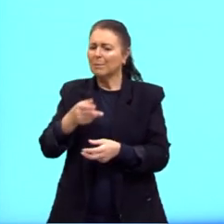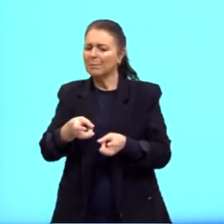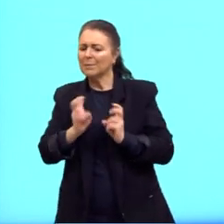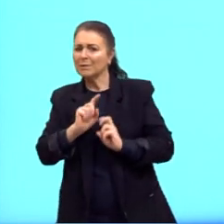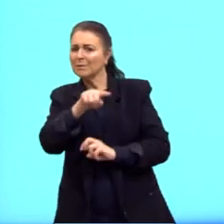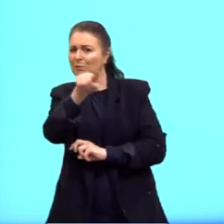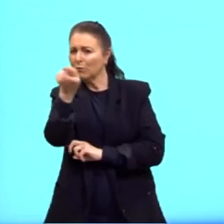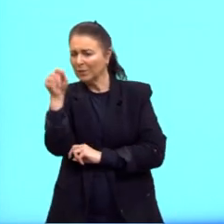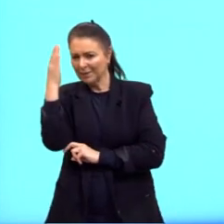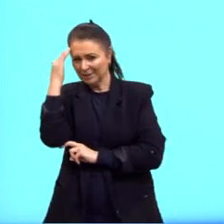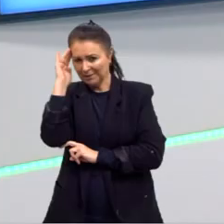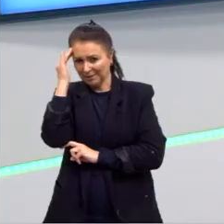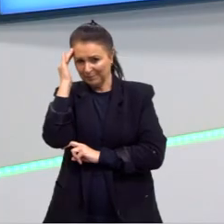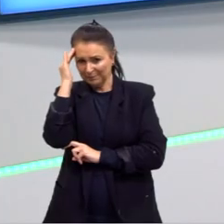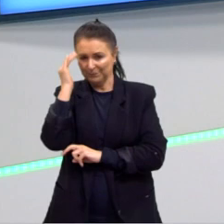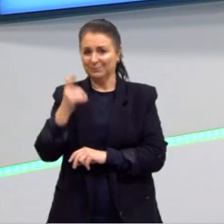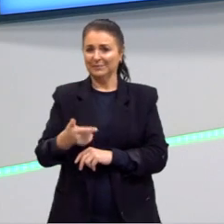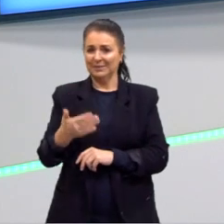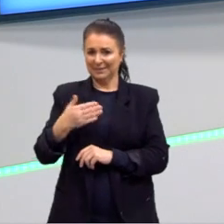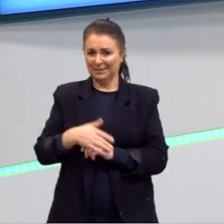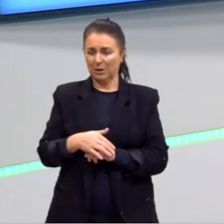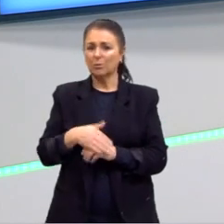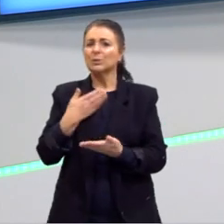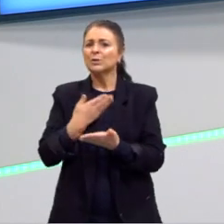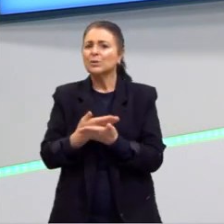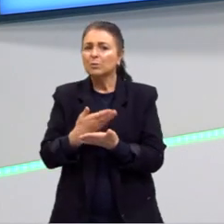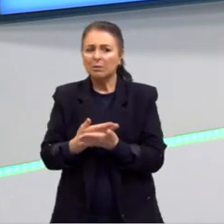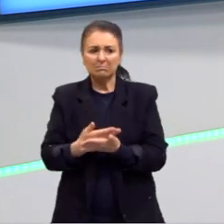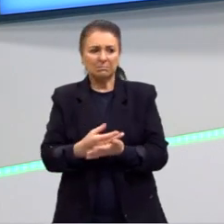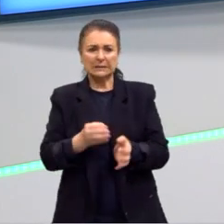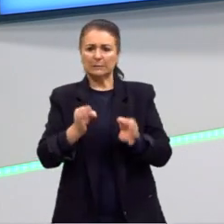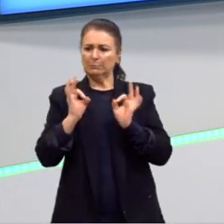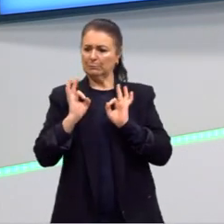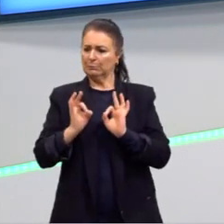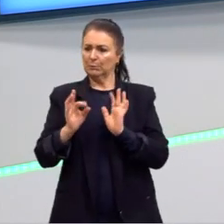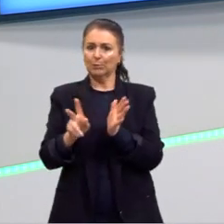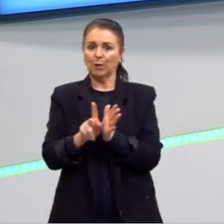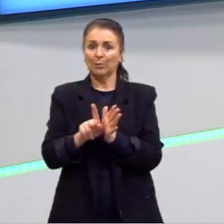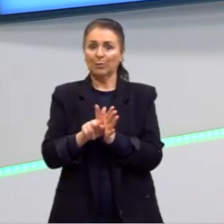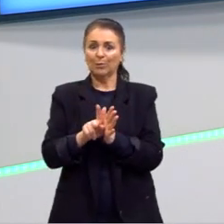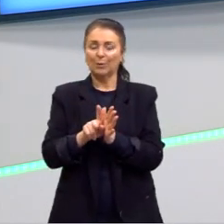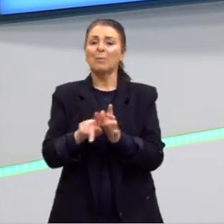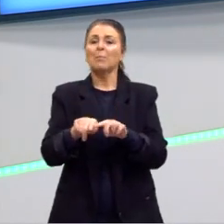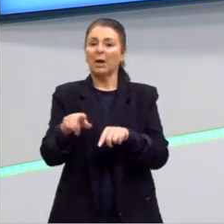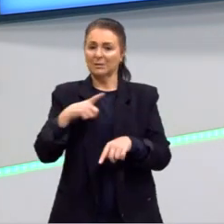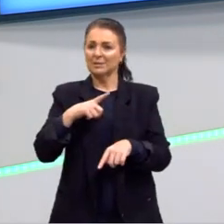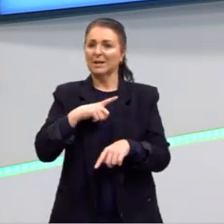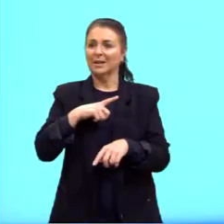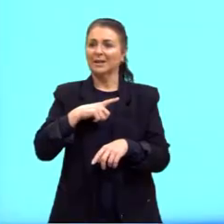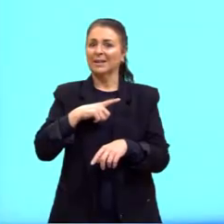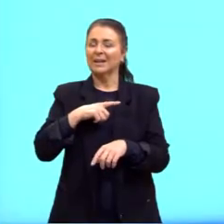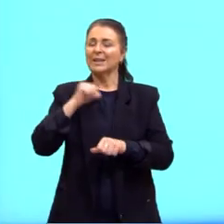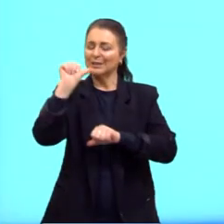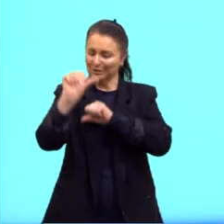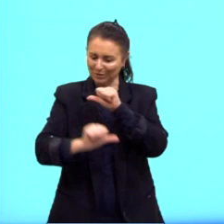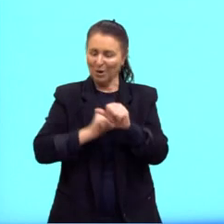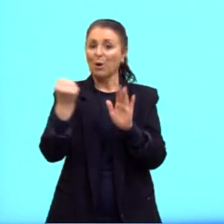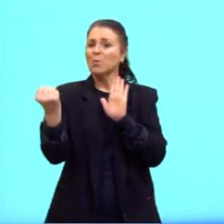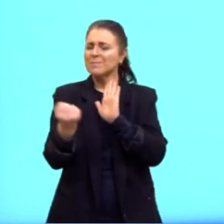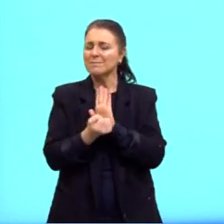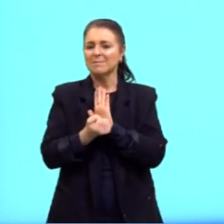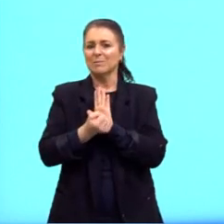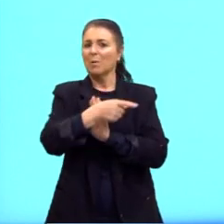Vocês vão tá acostumados a ver de um jeito específico né estudar de um jeito específico mas o que que ele faz ele muda assim Dulce